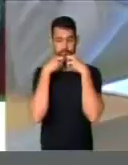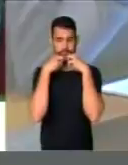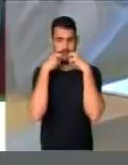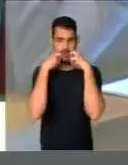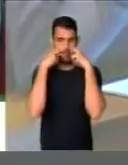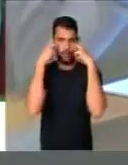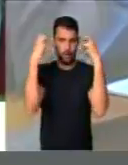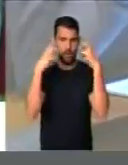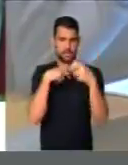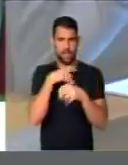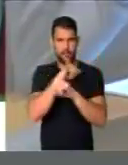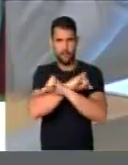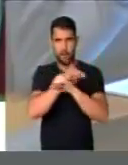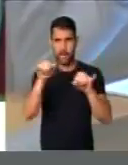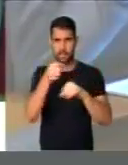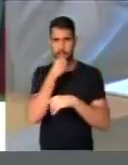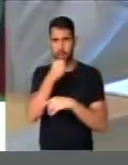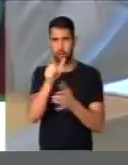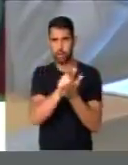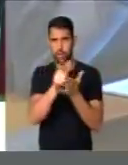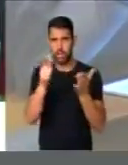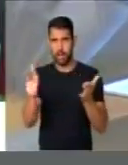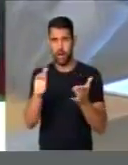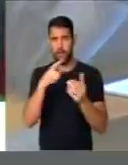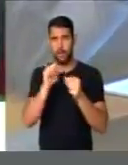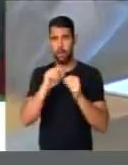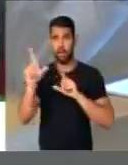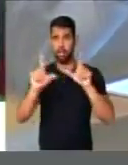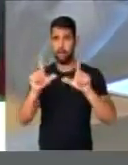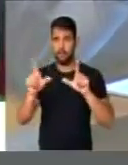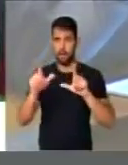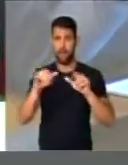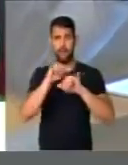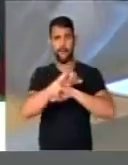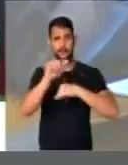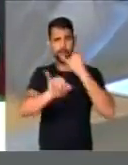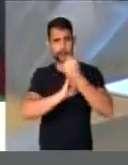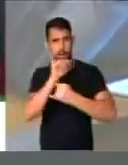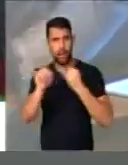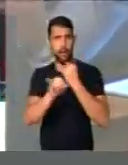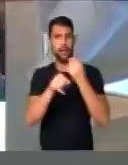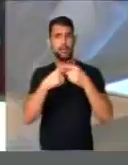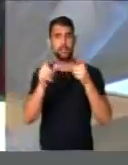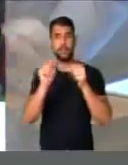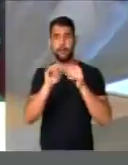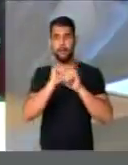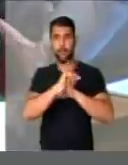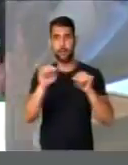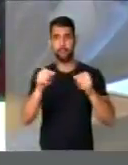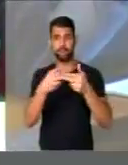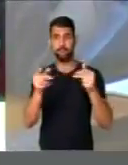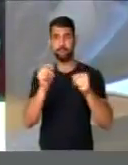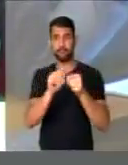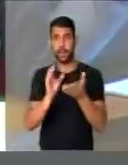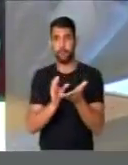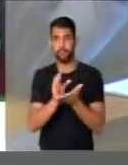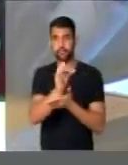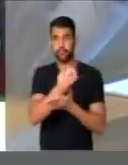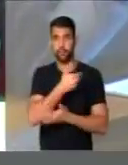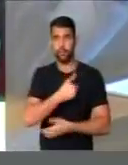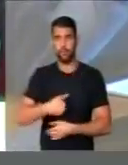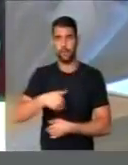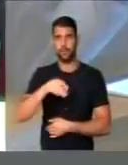vergonhosa a cobertura que os jornais e a grande mídia, azeitada pela generosa verba